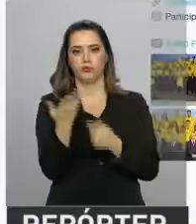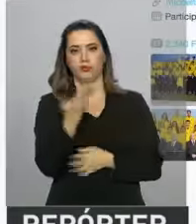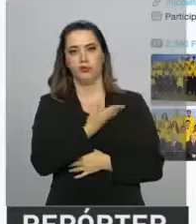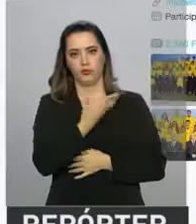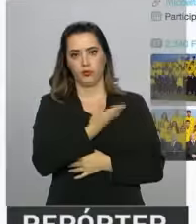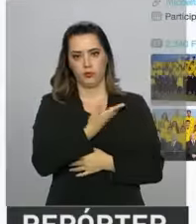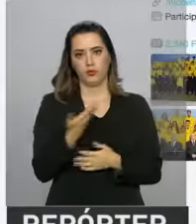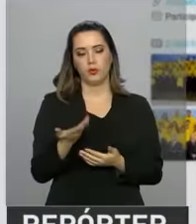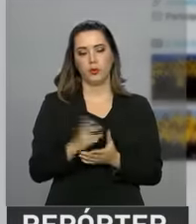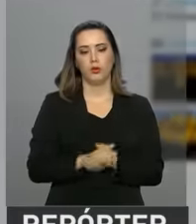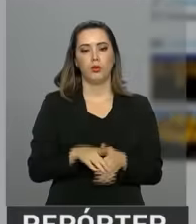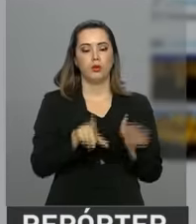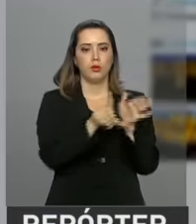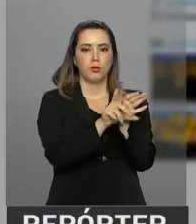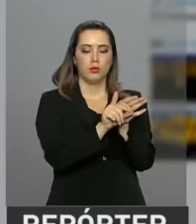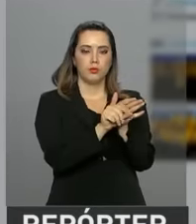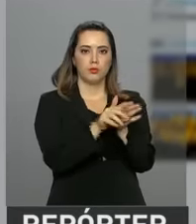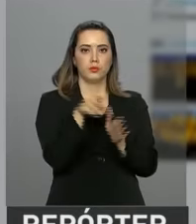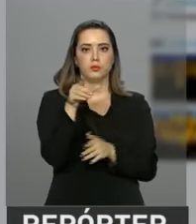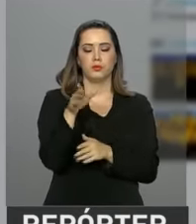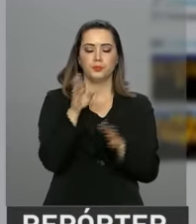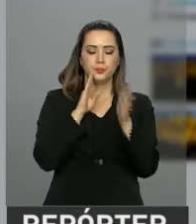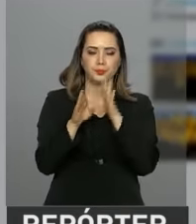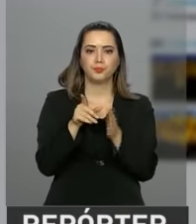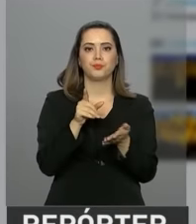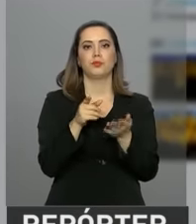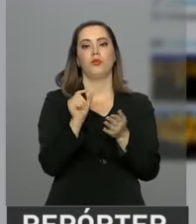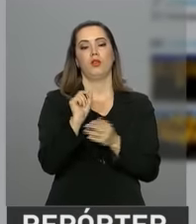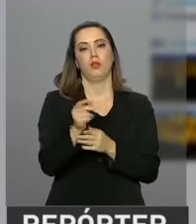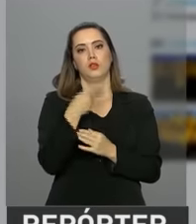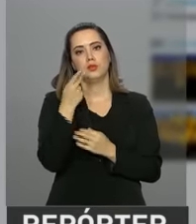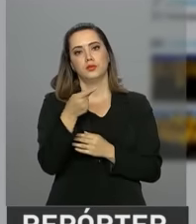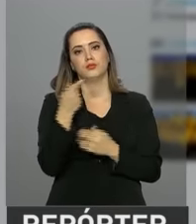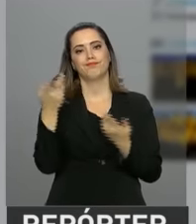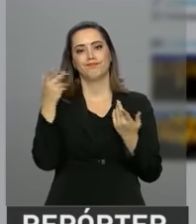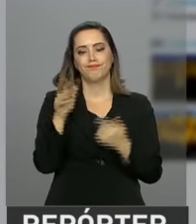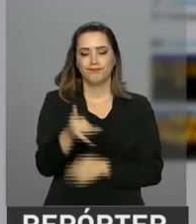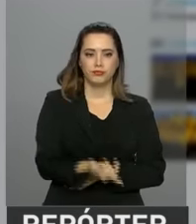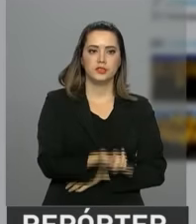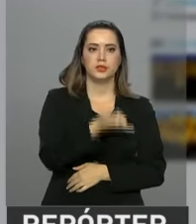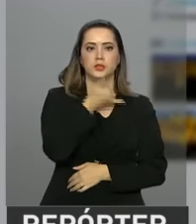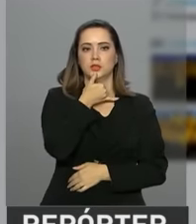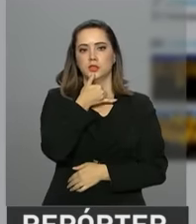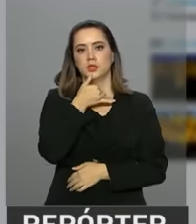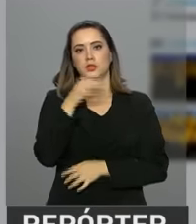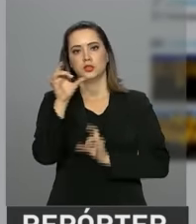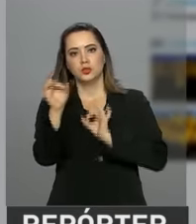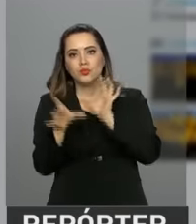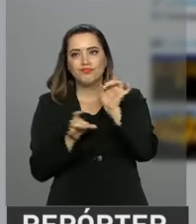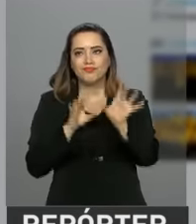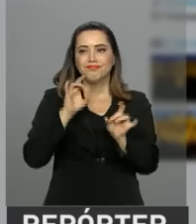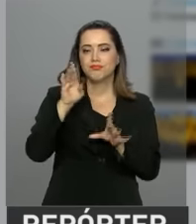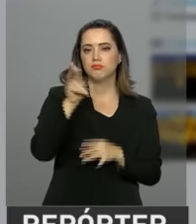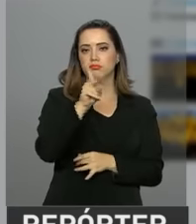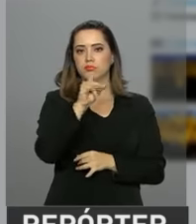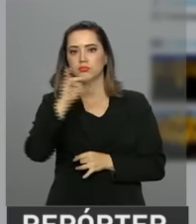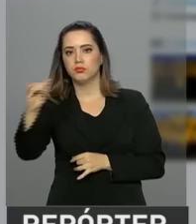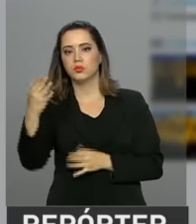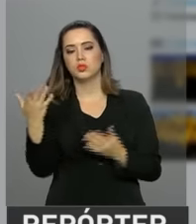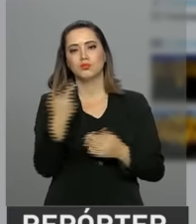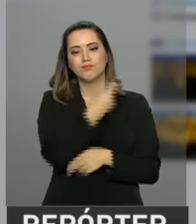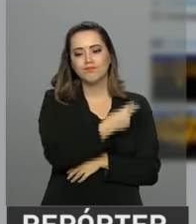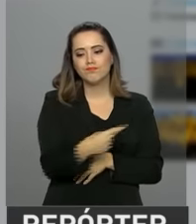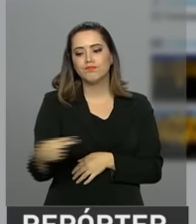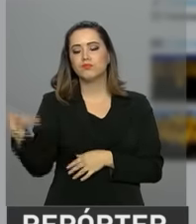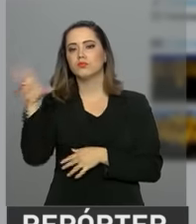Michel Temer, também falou que é lamentável que num dia em que se eterniza o lema francês da